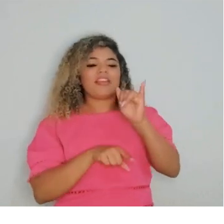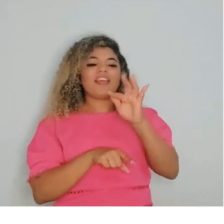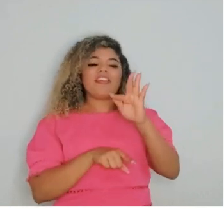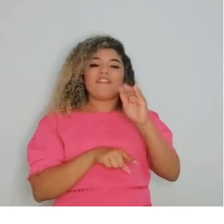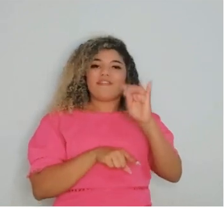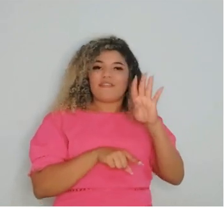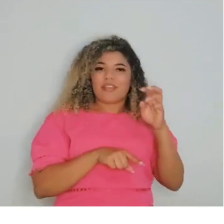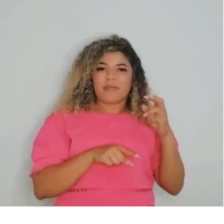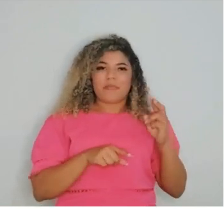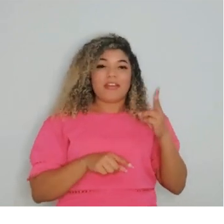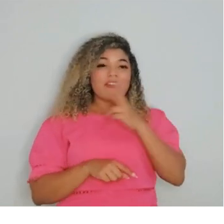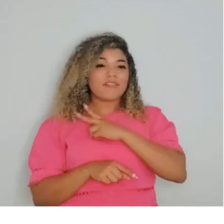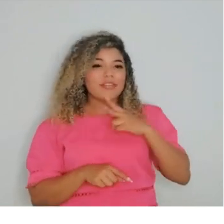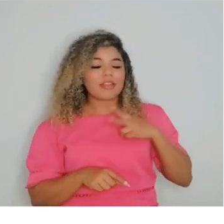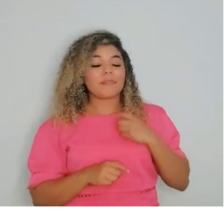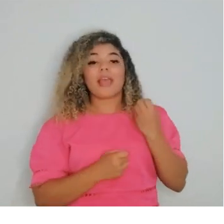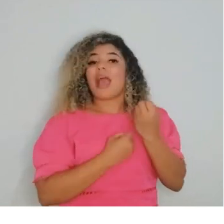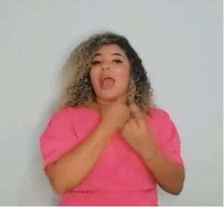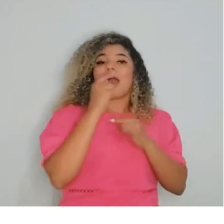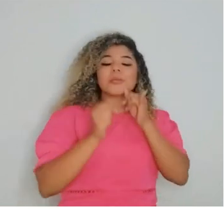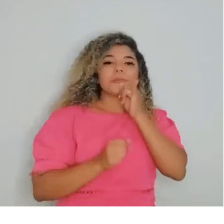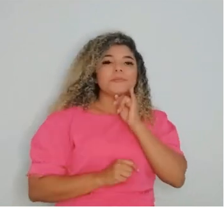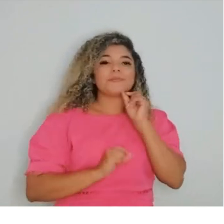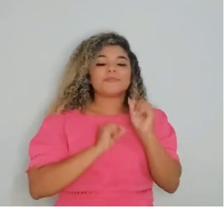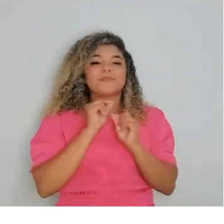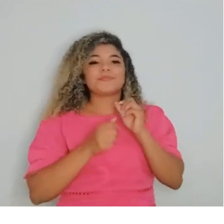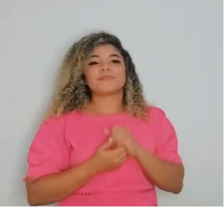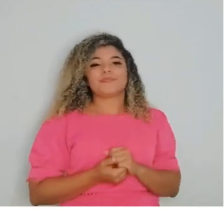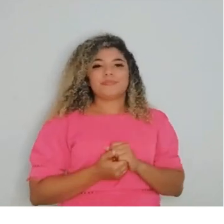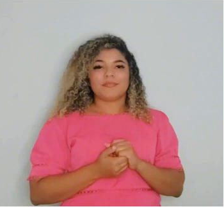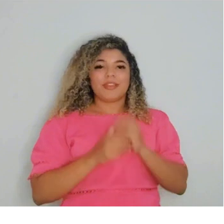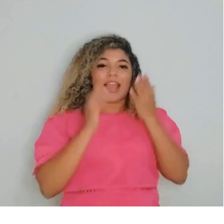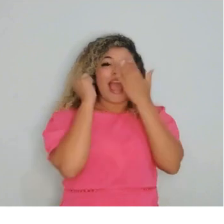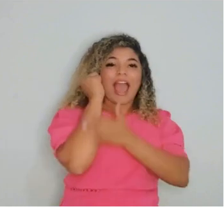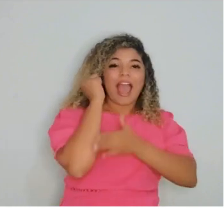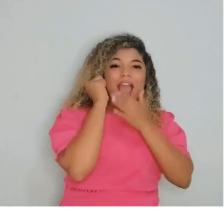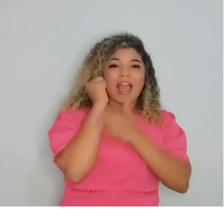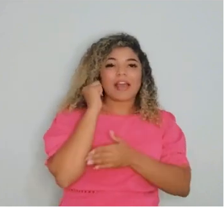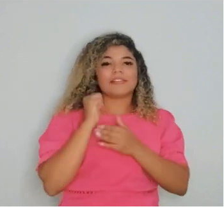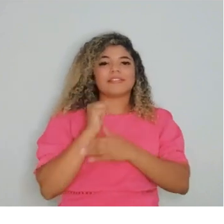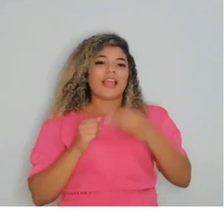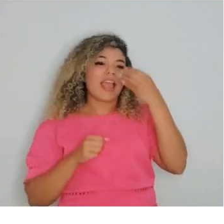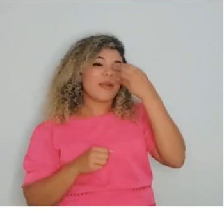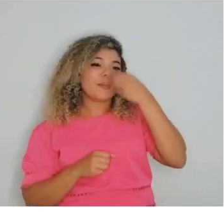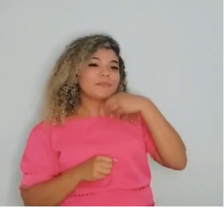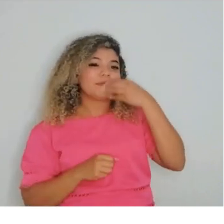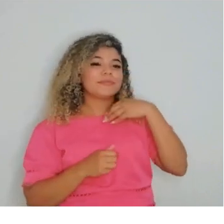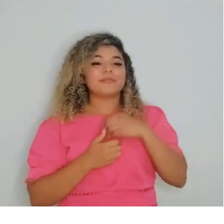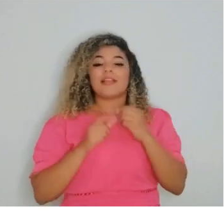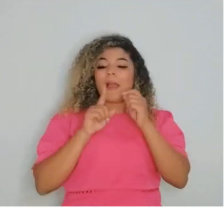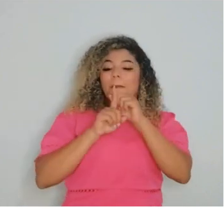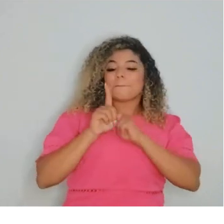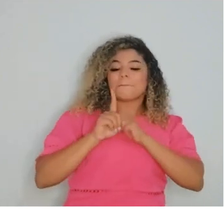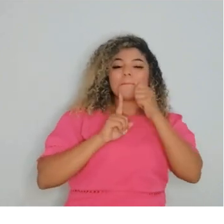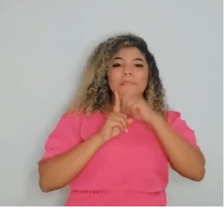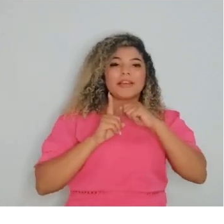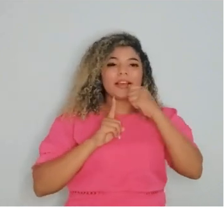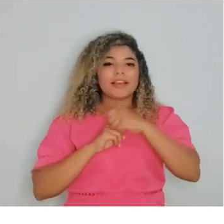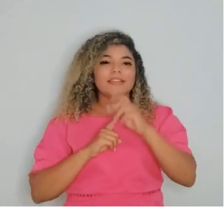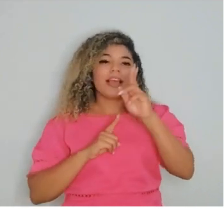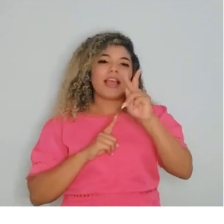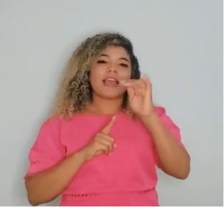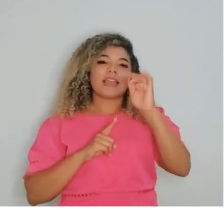fibras, vitaminas e minerais. Alguns exemplos de frutas são abacaxi, maçã,